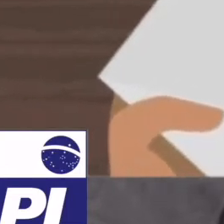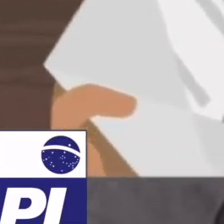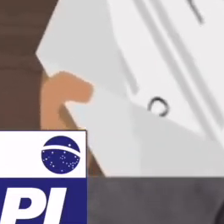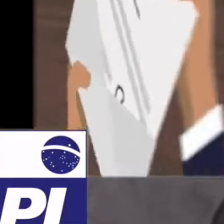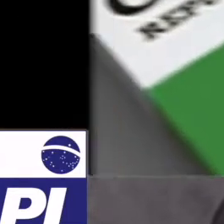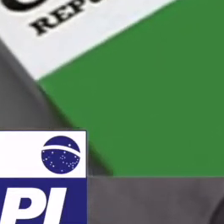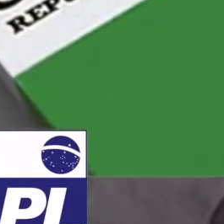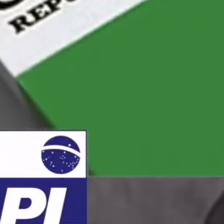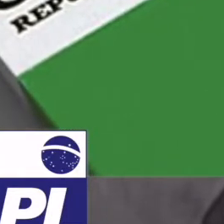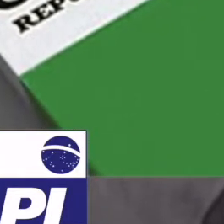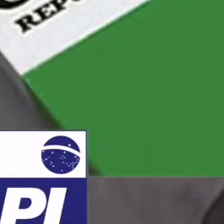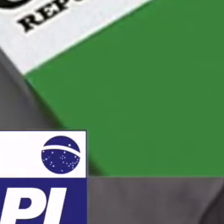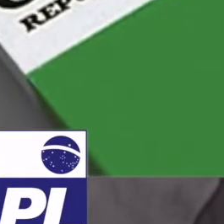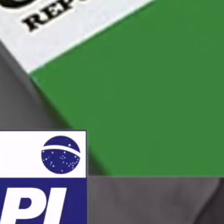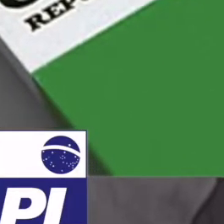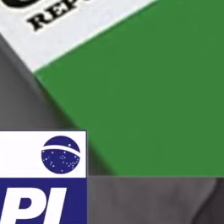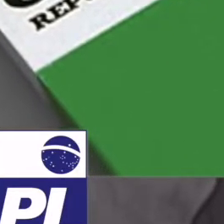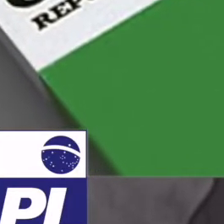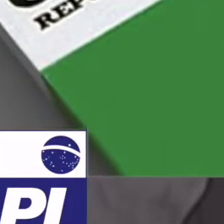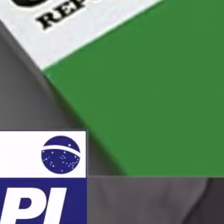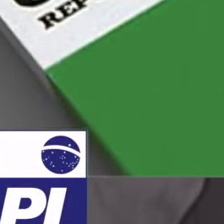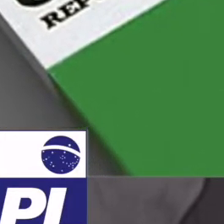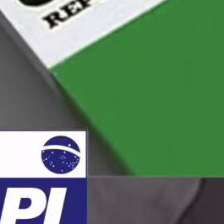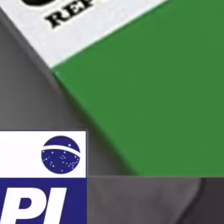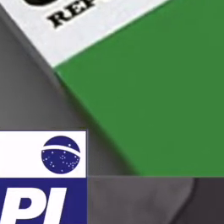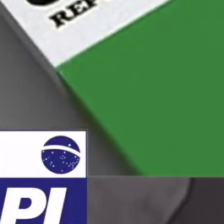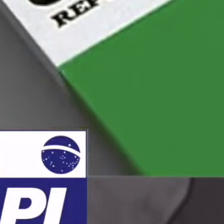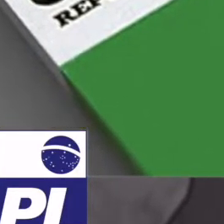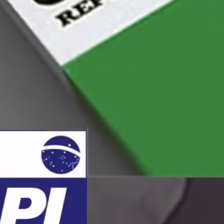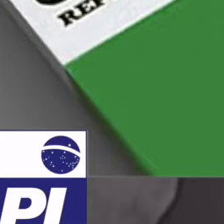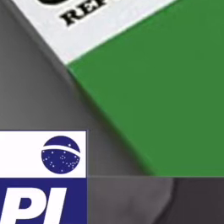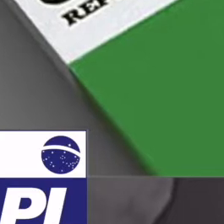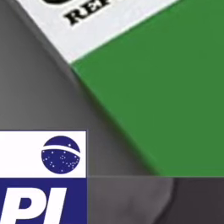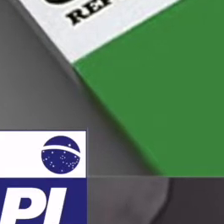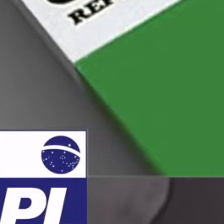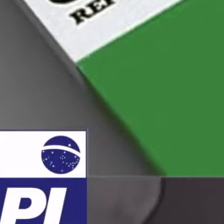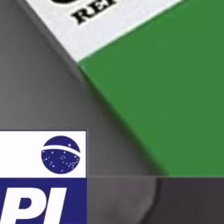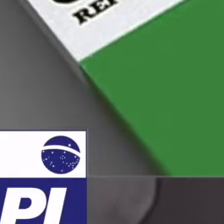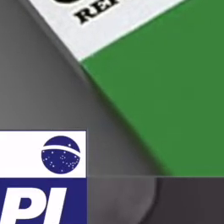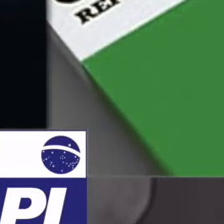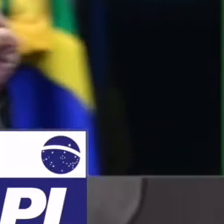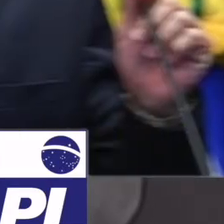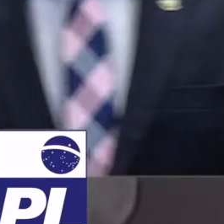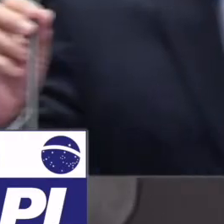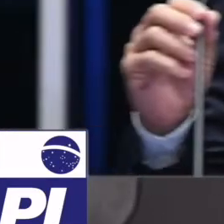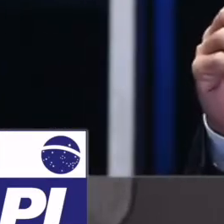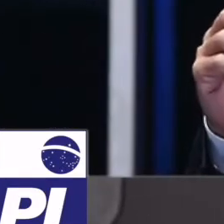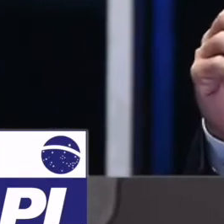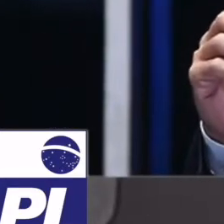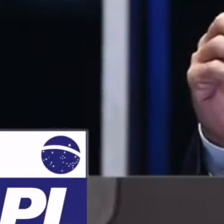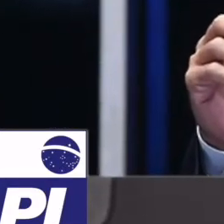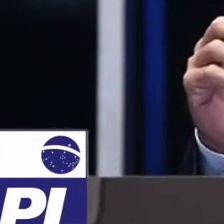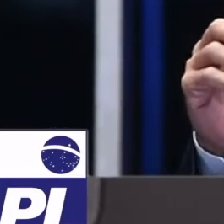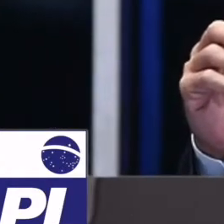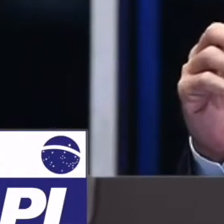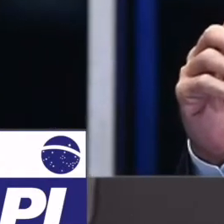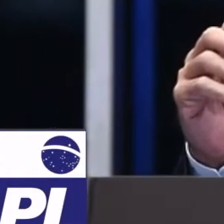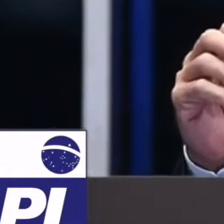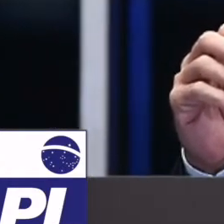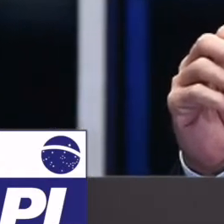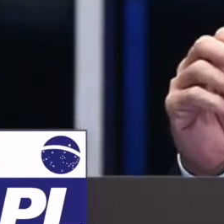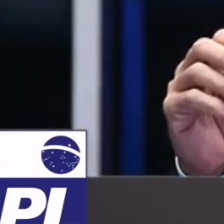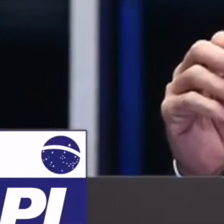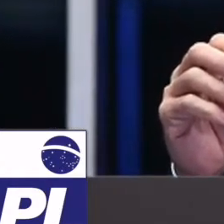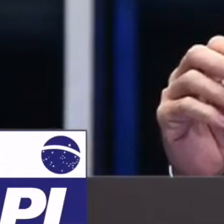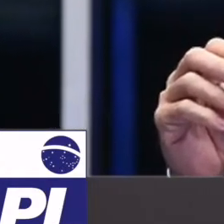e tema já inserido na própria Constituição Federal a partir de 2019. Para o parlamentar, trata-se de